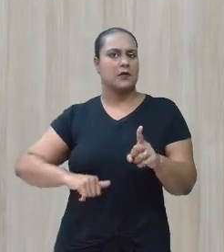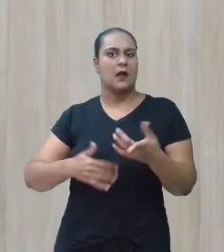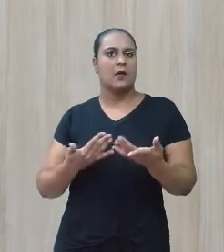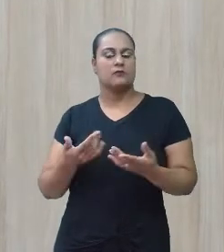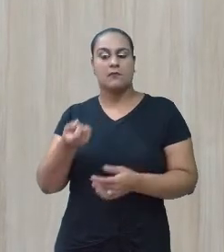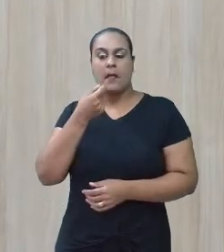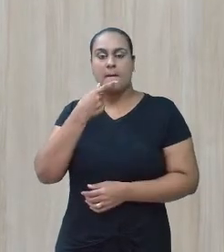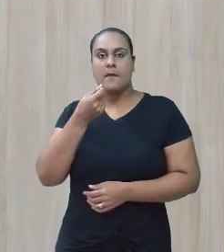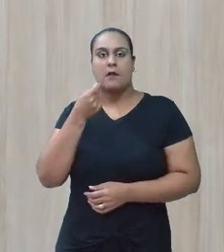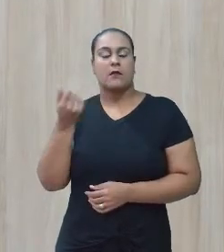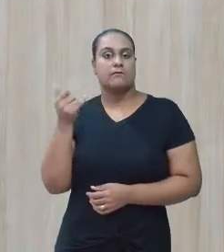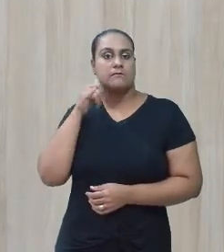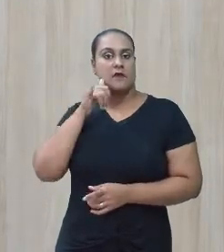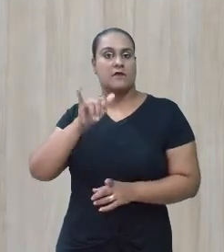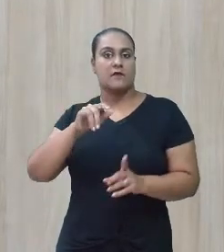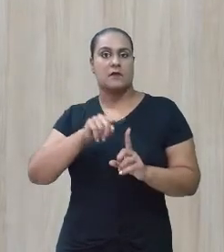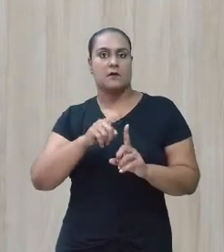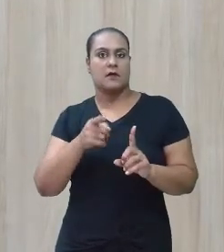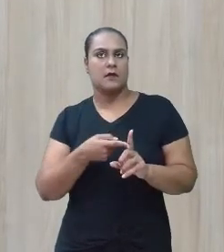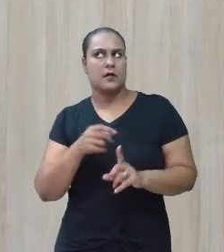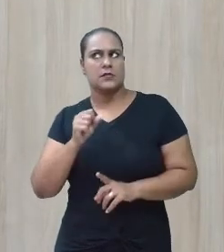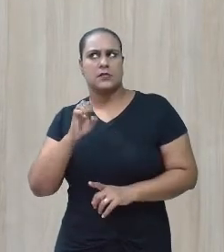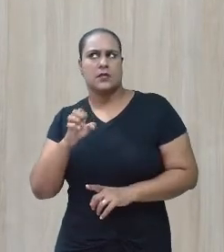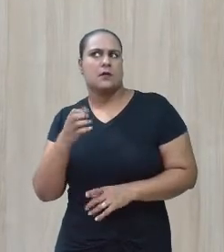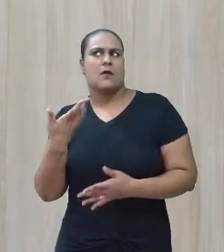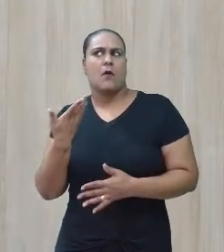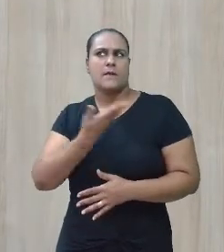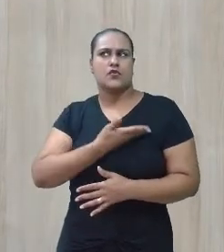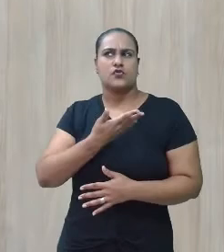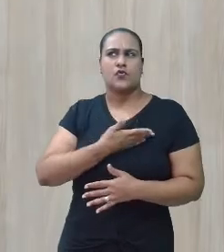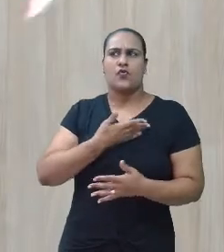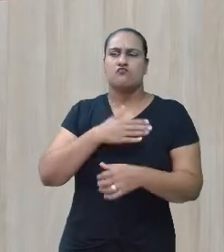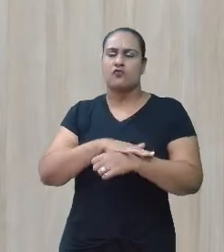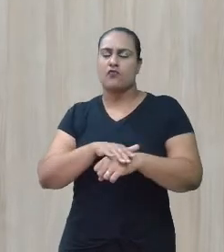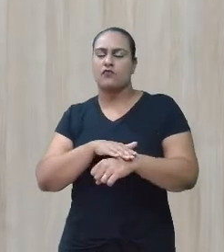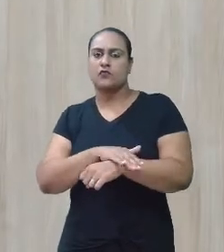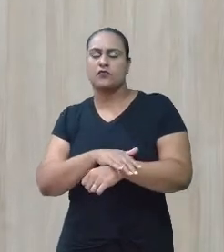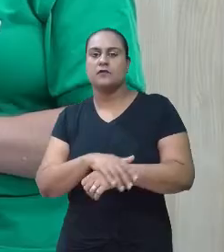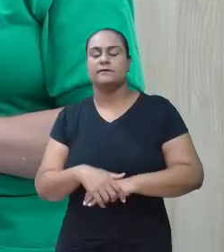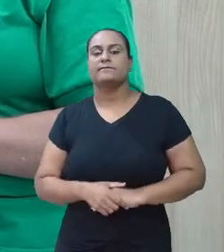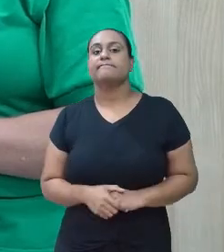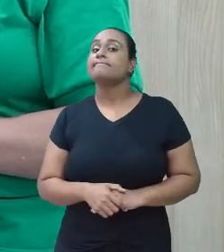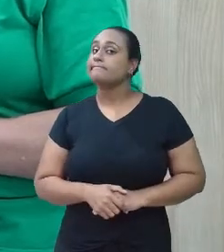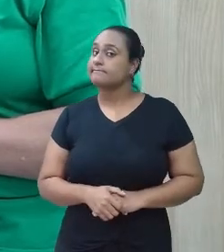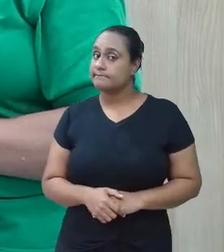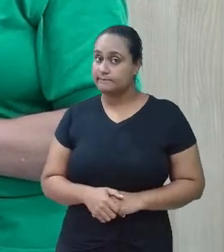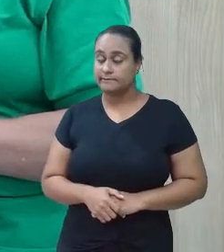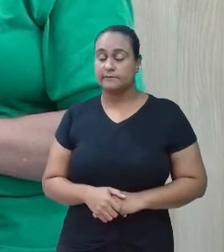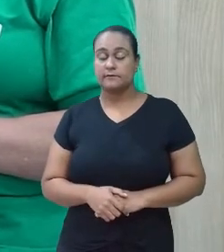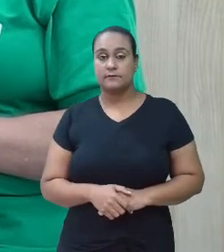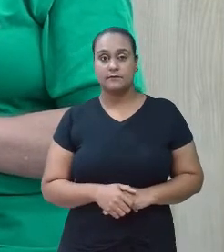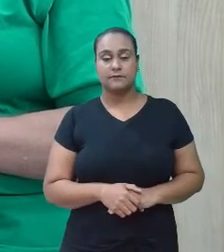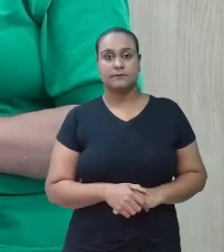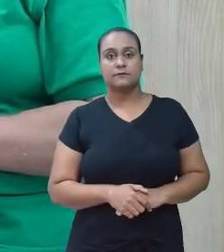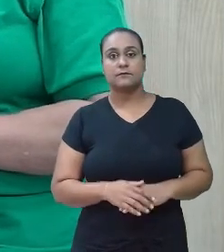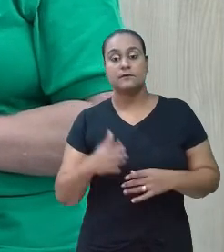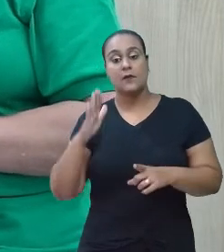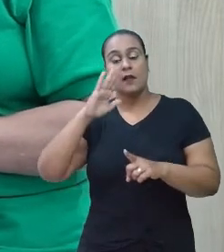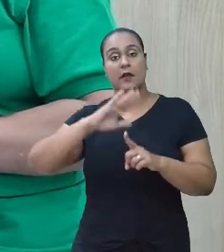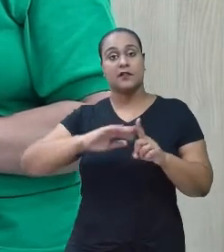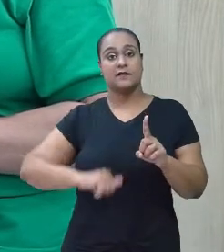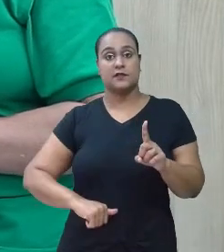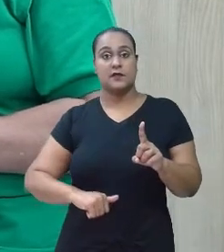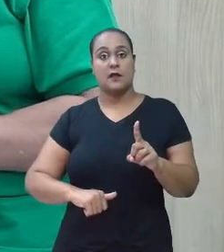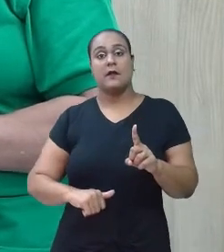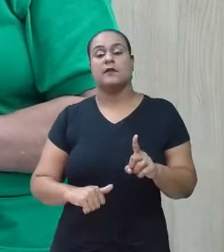pílula anticoncepcional, se alguém já comentou com ela alguma coisa. Diga aí, professora. Cláudia, a questão aí da desvantagem,